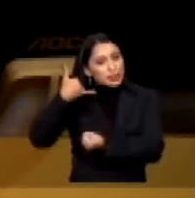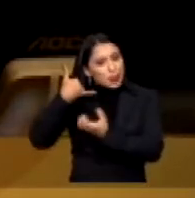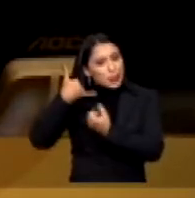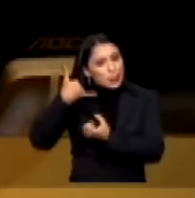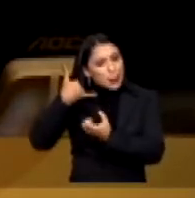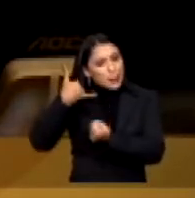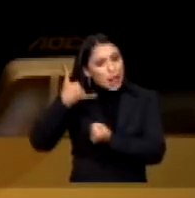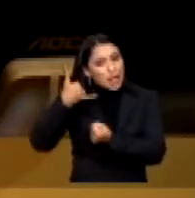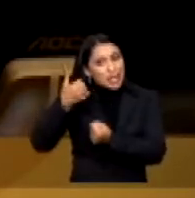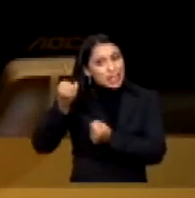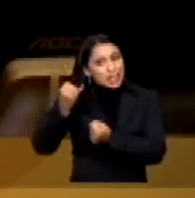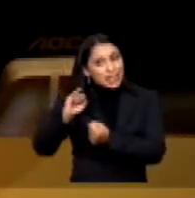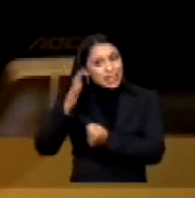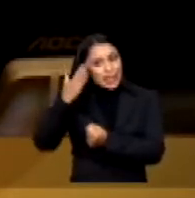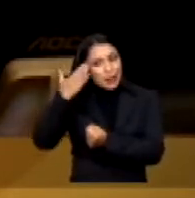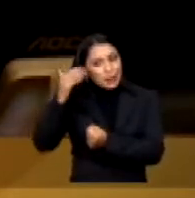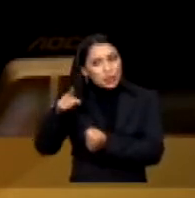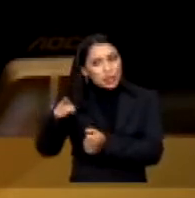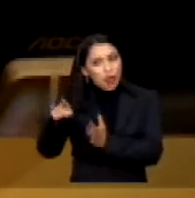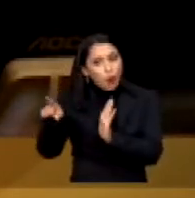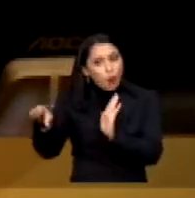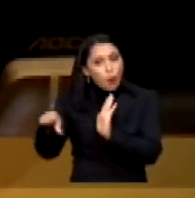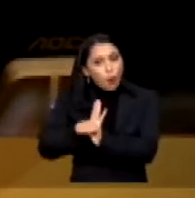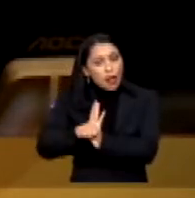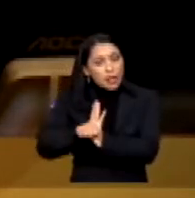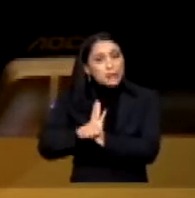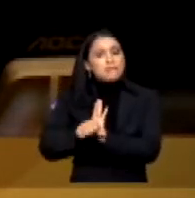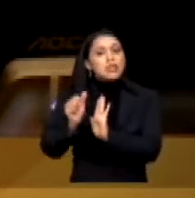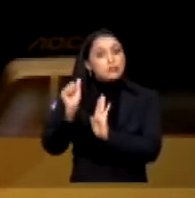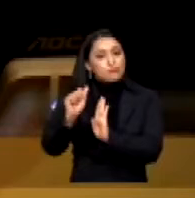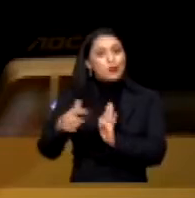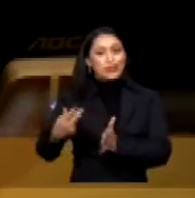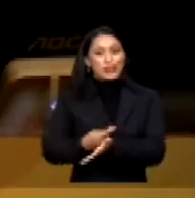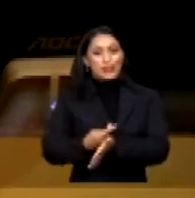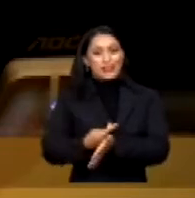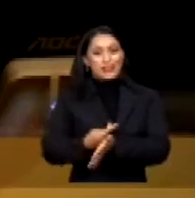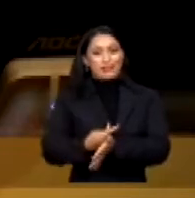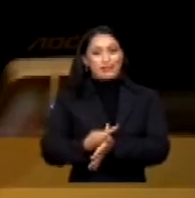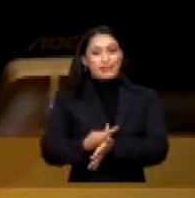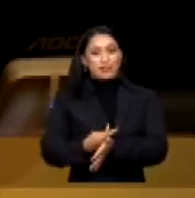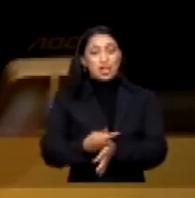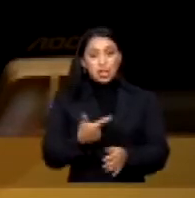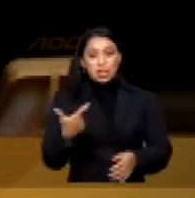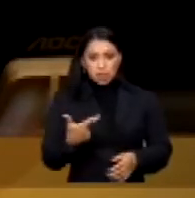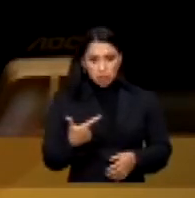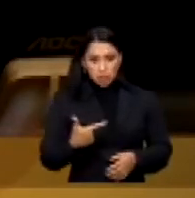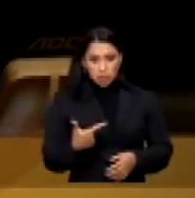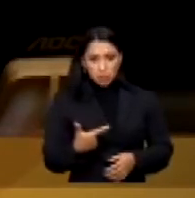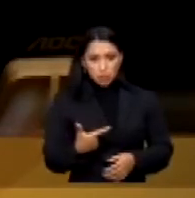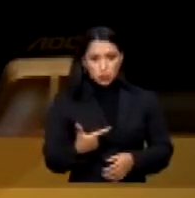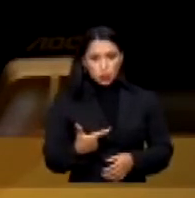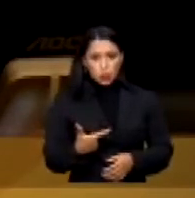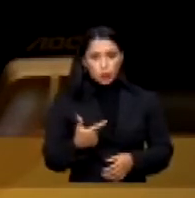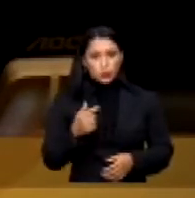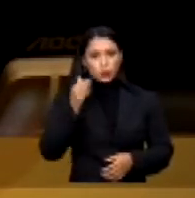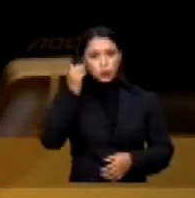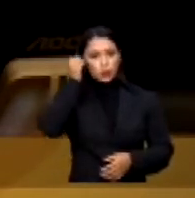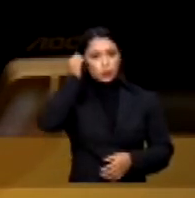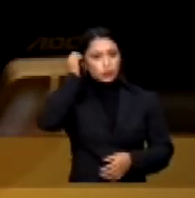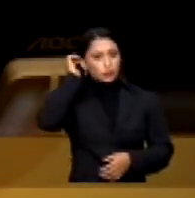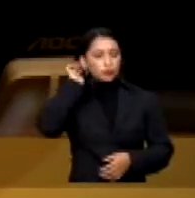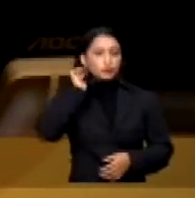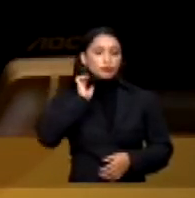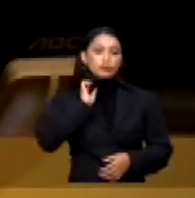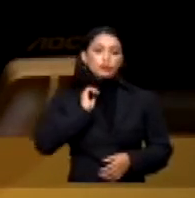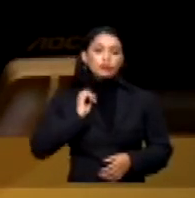agente criminoso com fortíssimos indícios a seu respeito. Em segundo lugar, ele